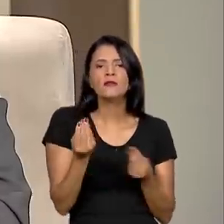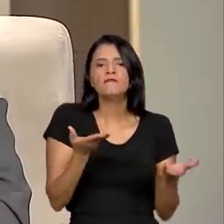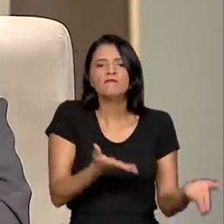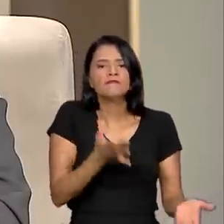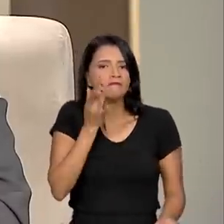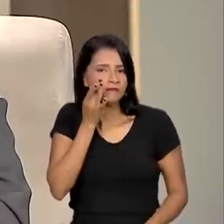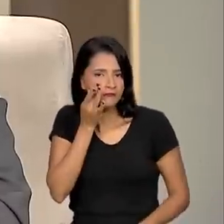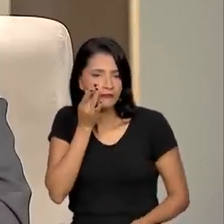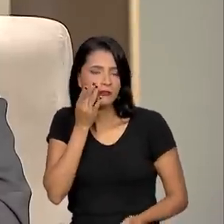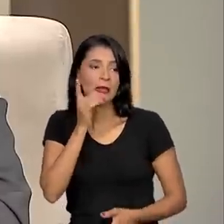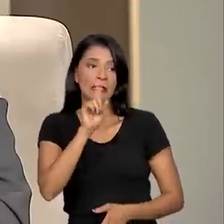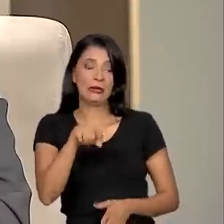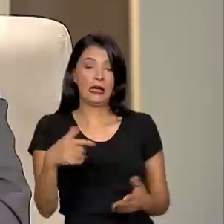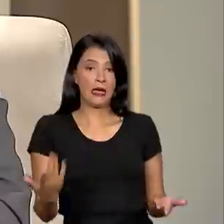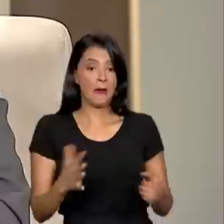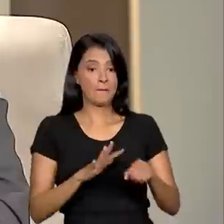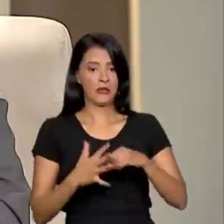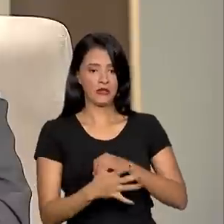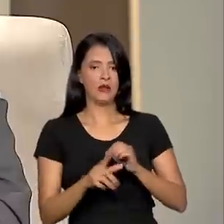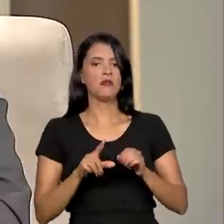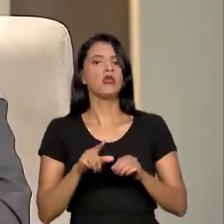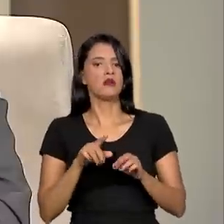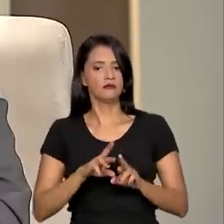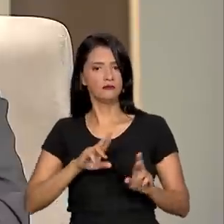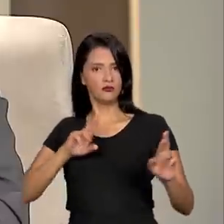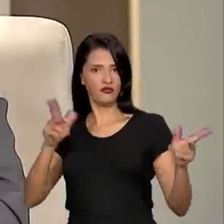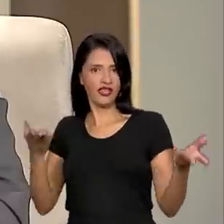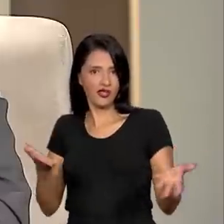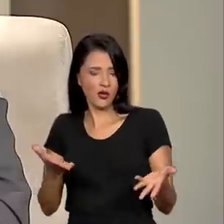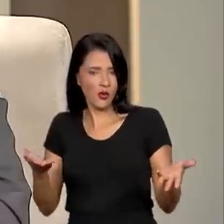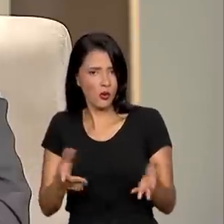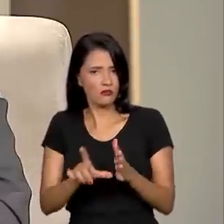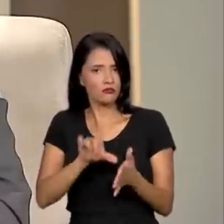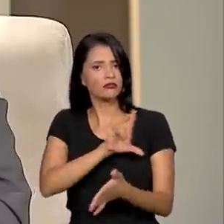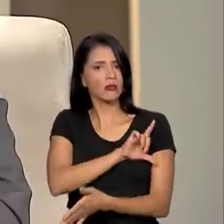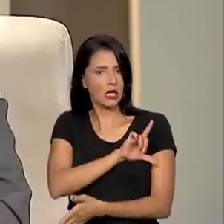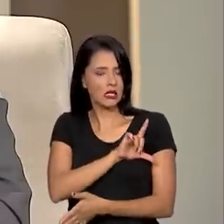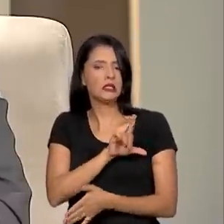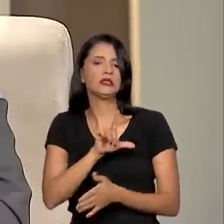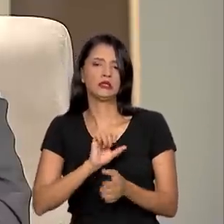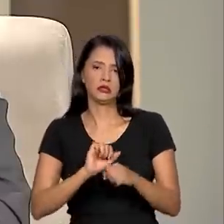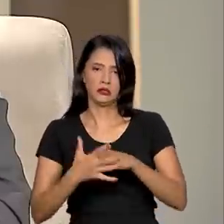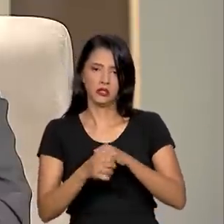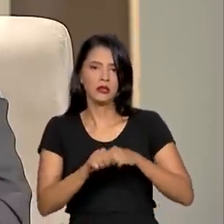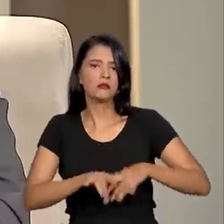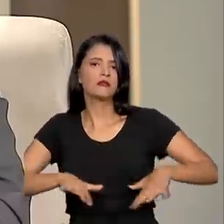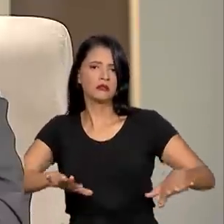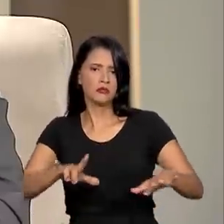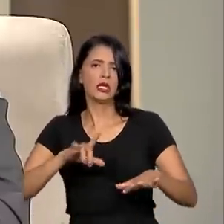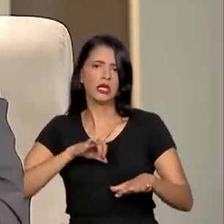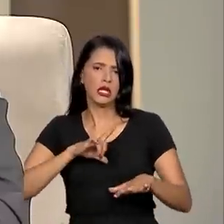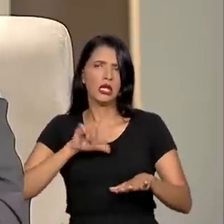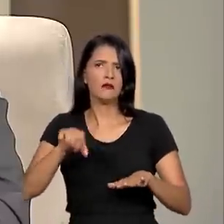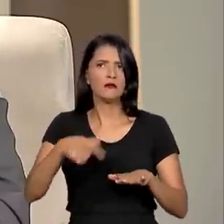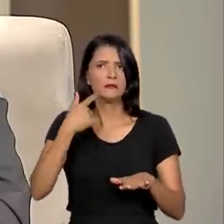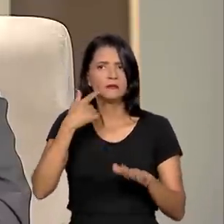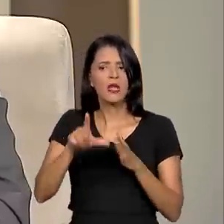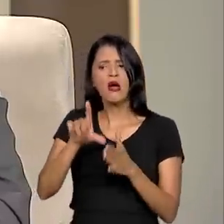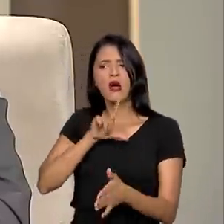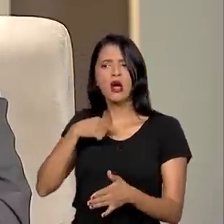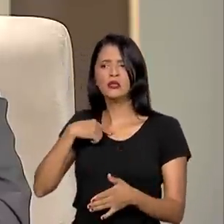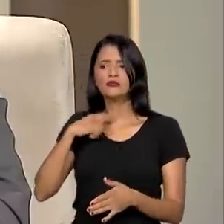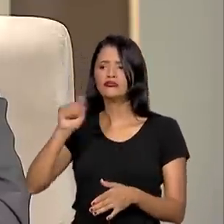um grande divisor de águas, né? Antes da pandemia, nós tínhamos uma página muito árida, quem somos, qual